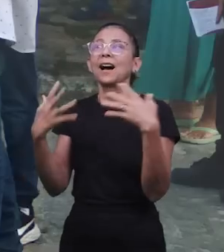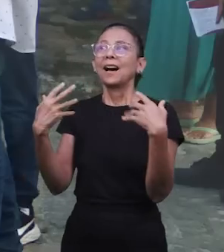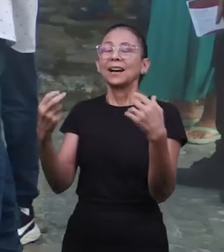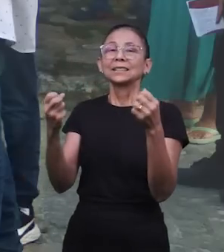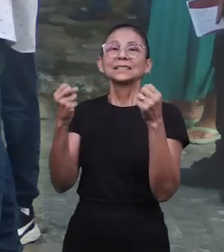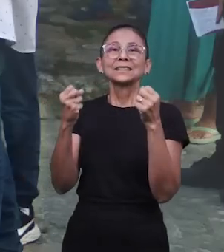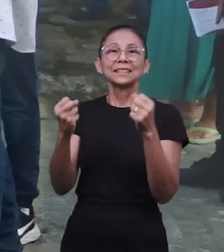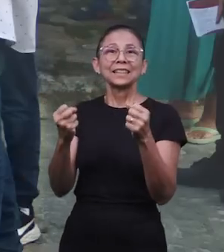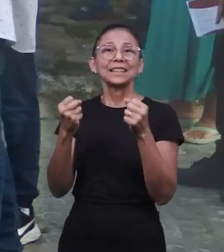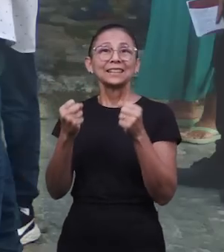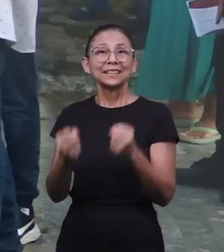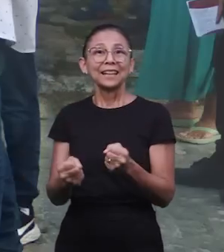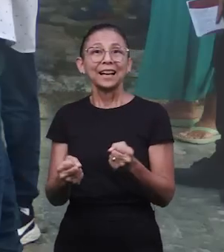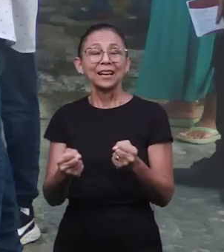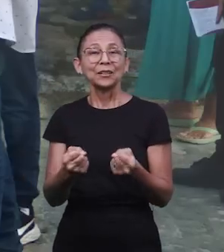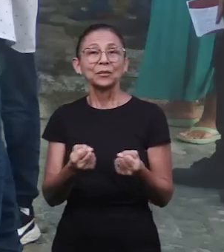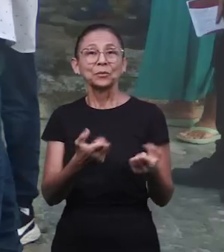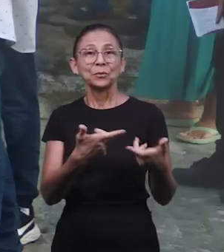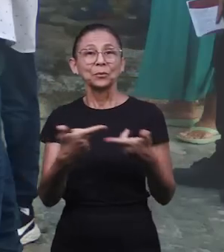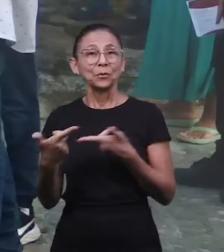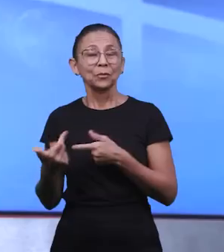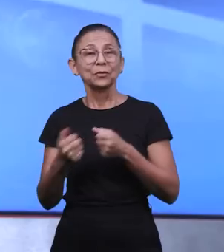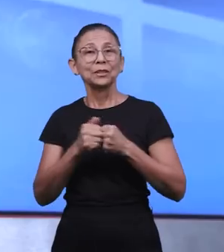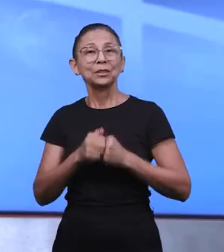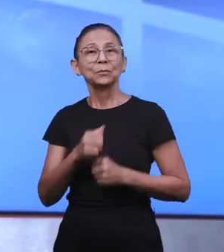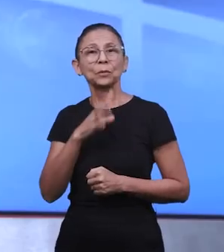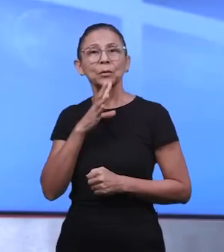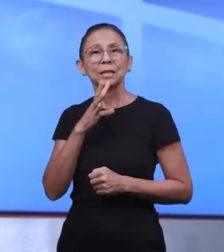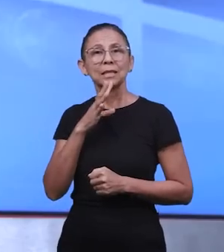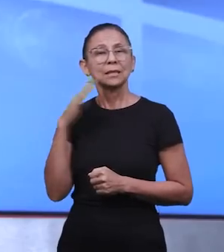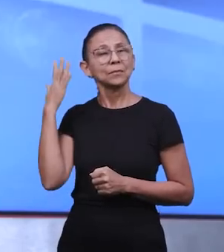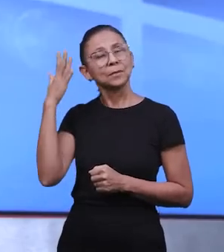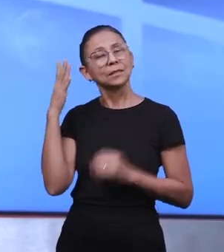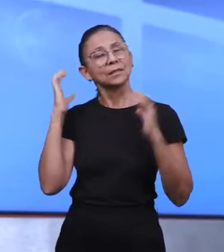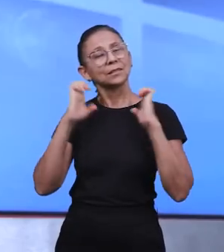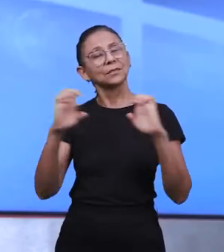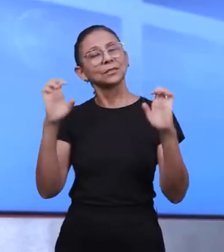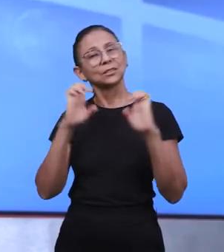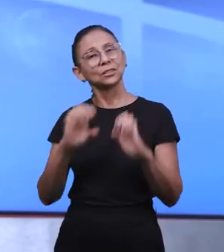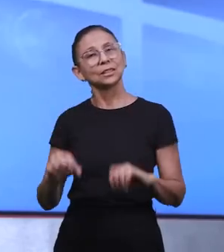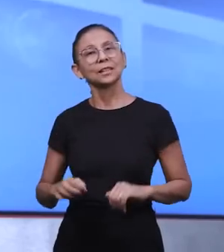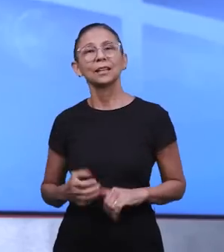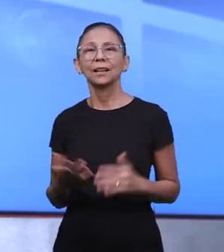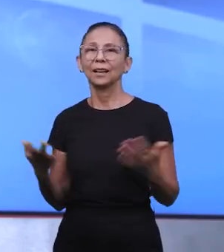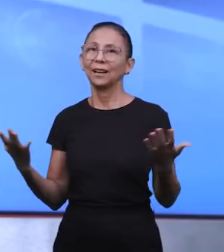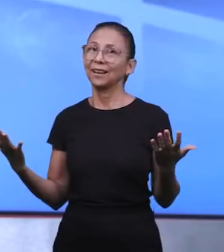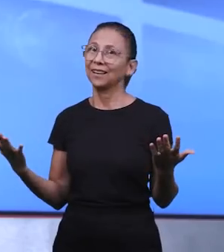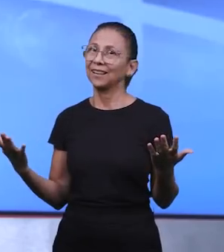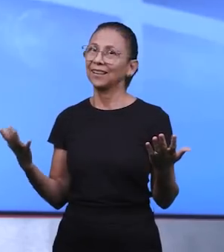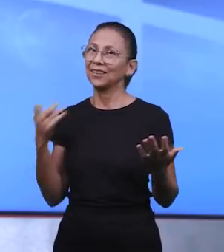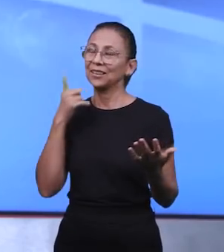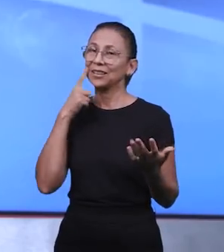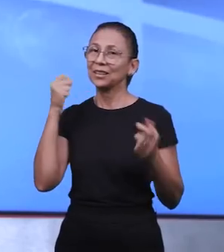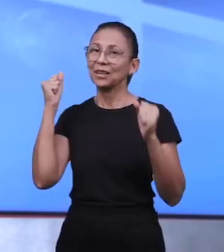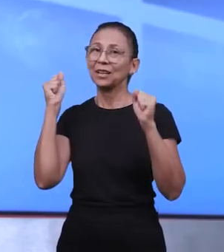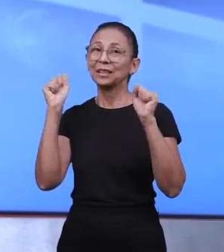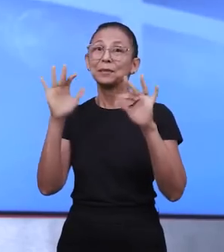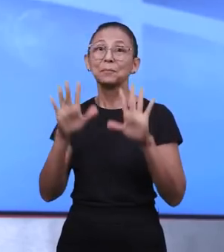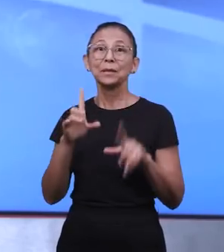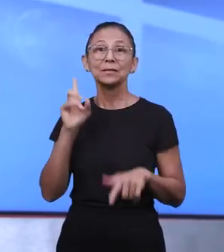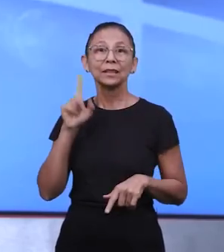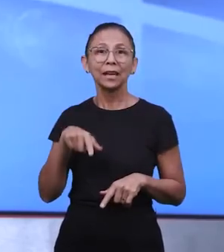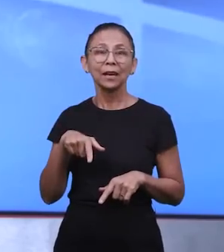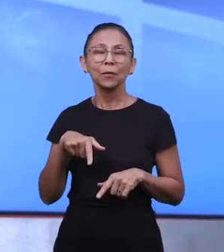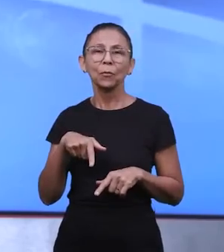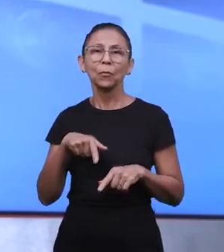puderam conhecer a mensagem do Evangelho. Agora nós vamos falar desta bênção que é o Evangelho Sem Fronteiras,